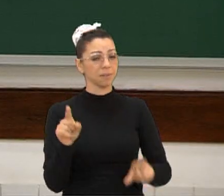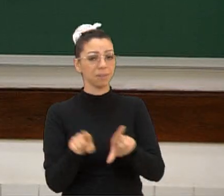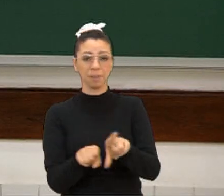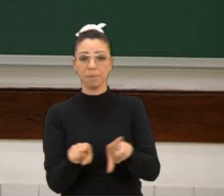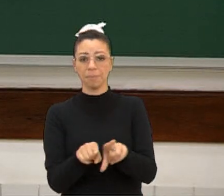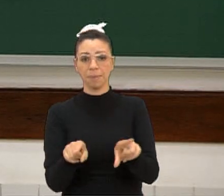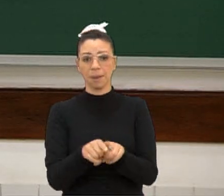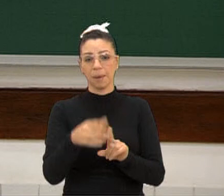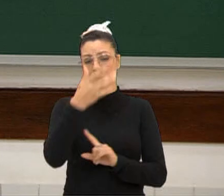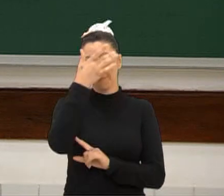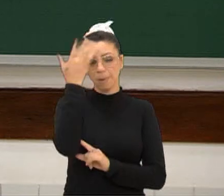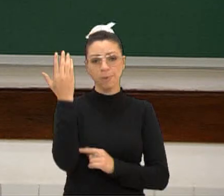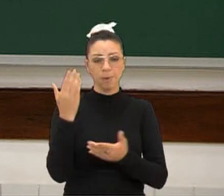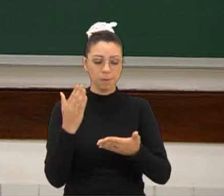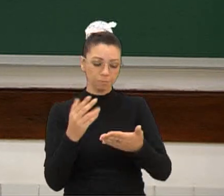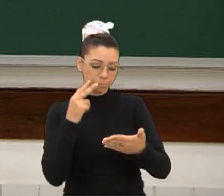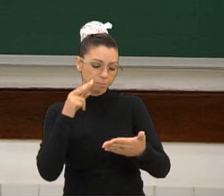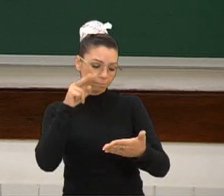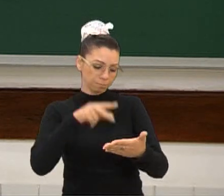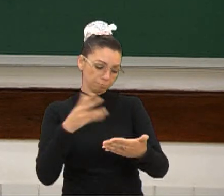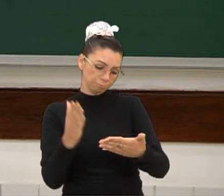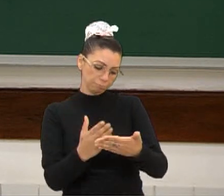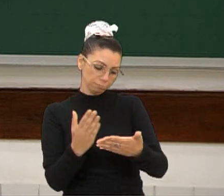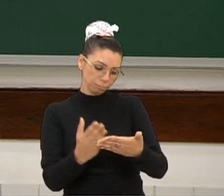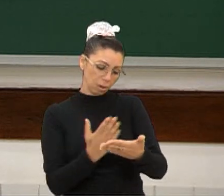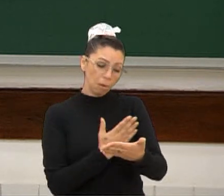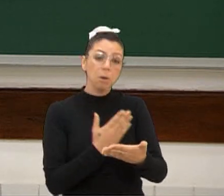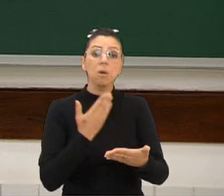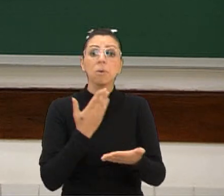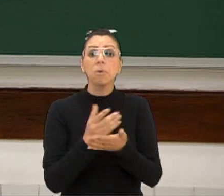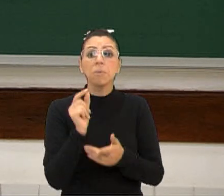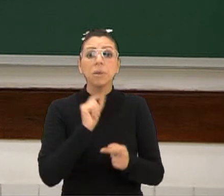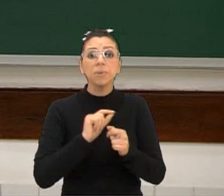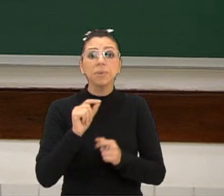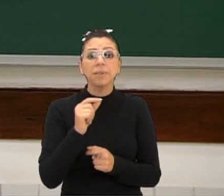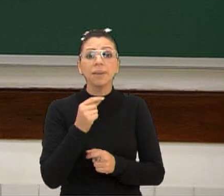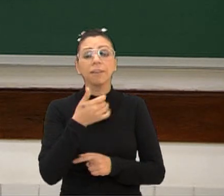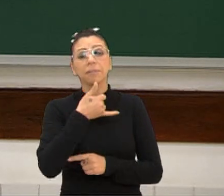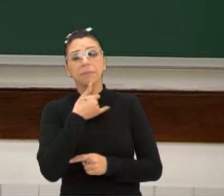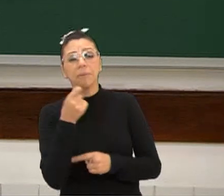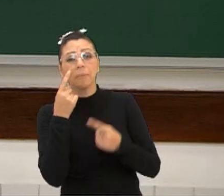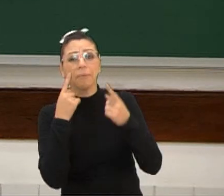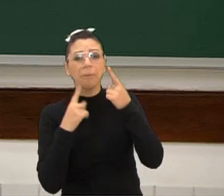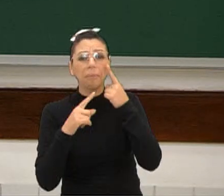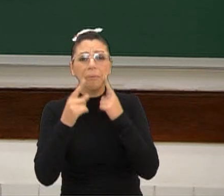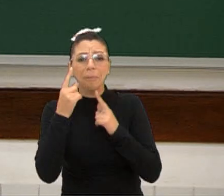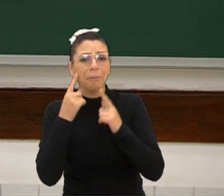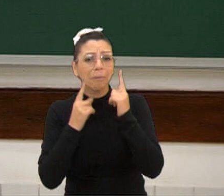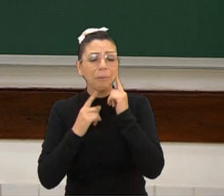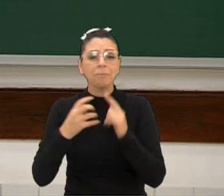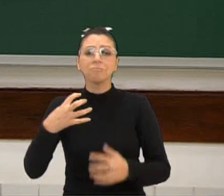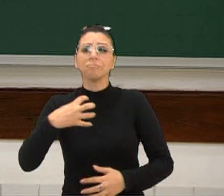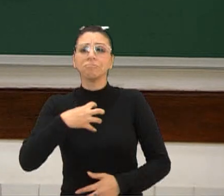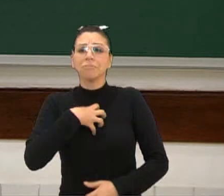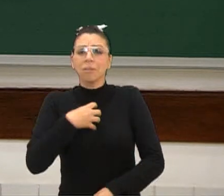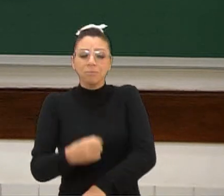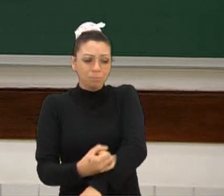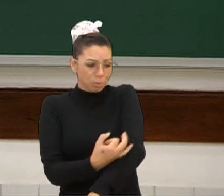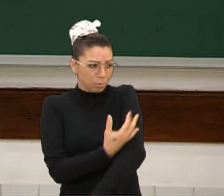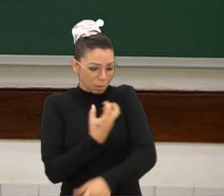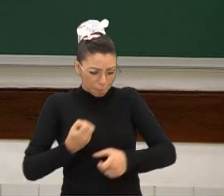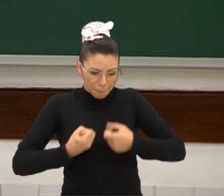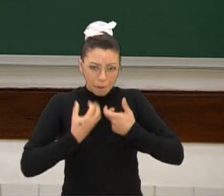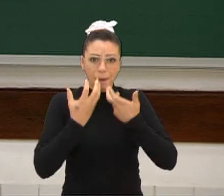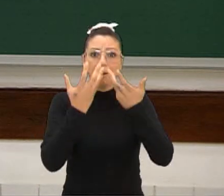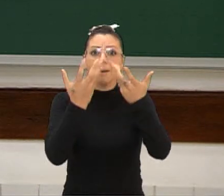pessoas que choram quando estão fazendo a leitura de uma obra. Então, a pessoa acaba demonstrando emoções. Ali, no caso, o